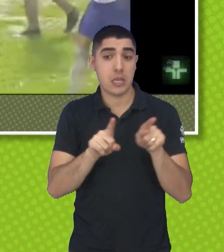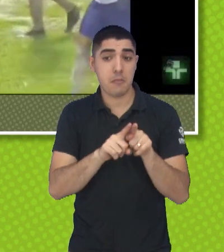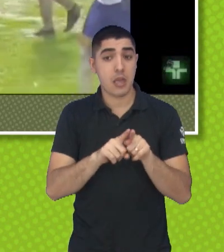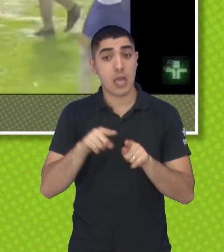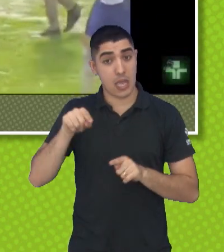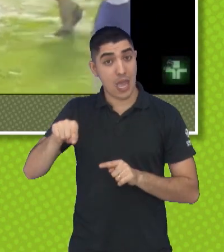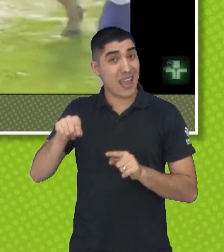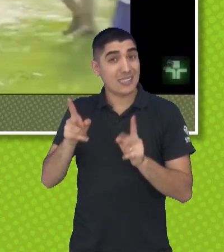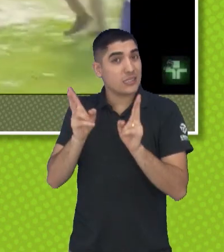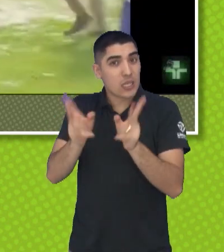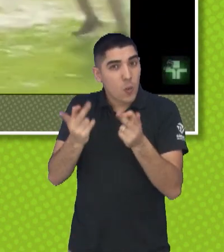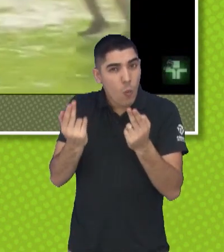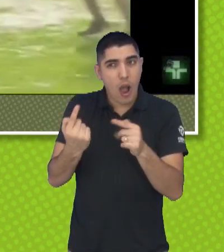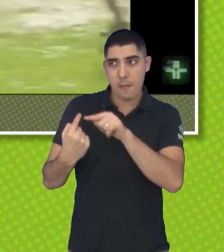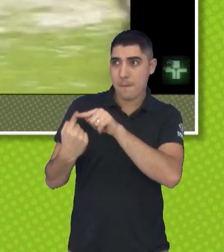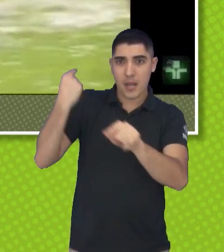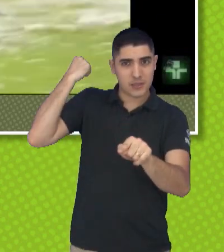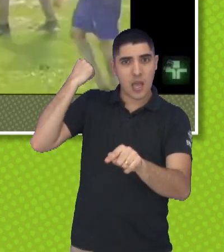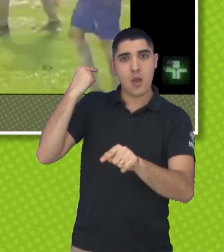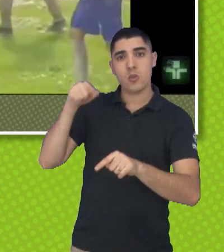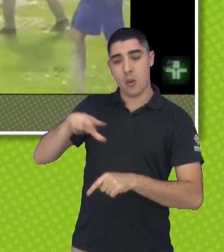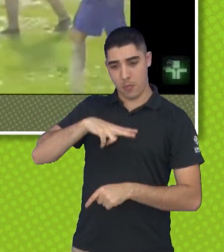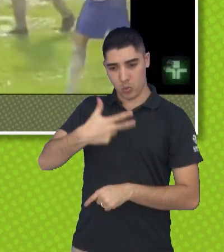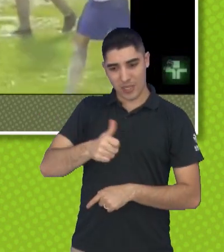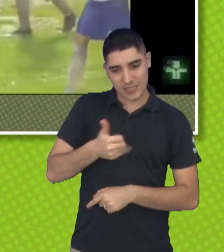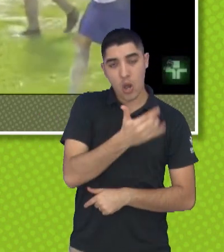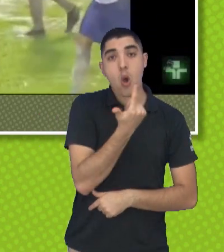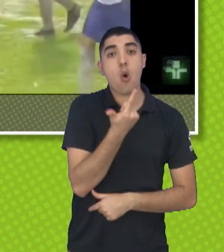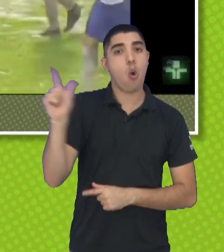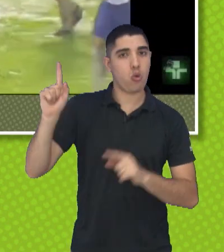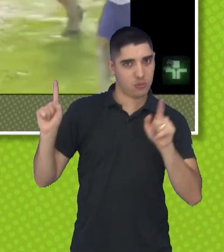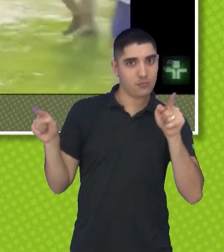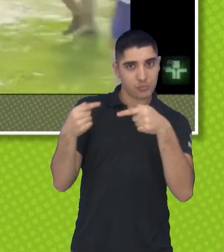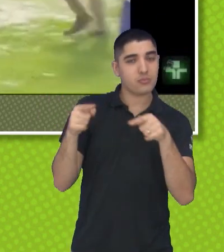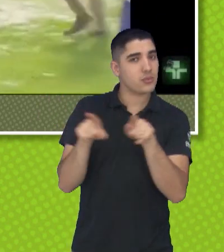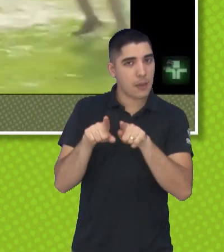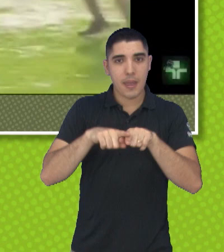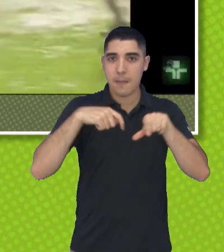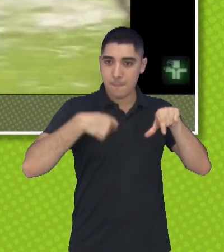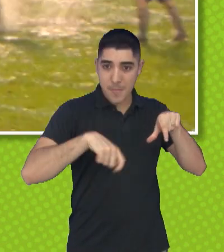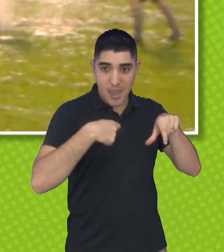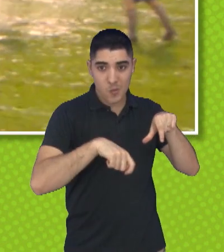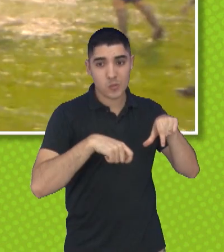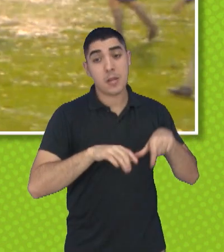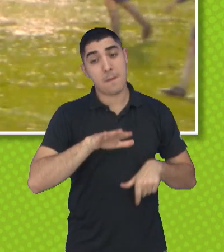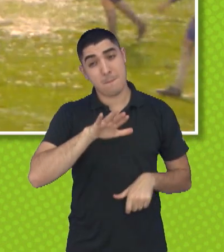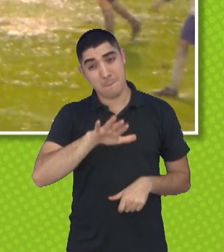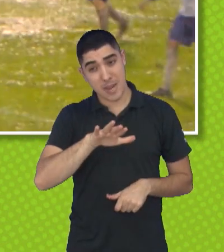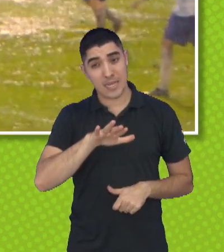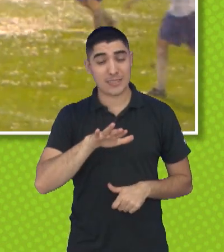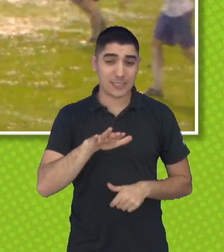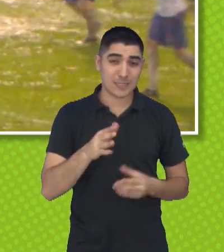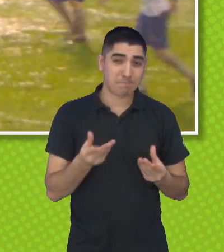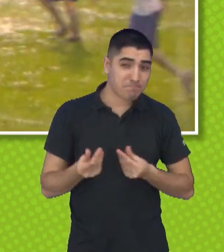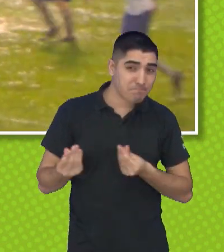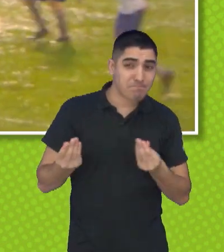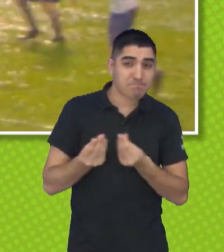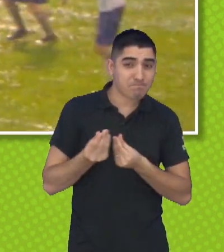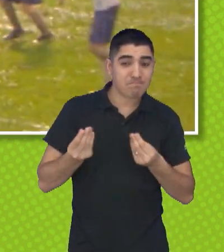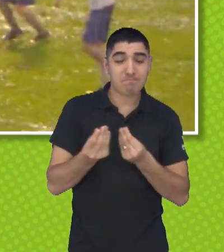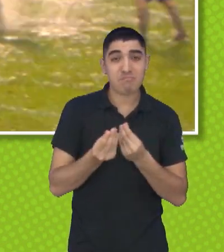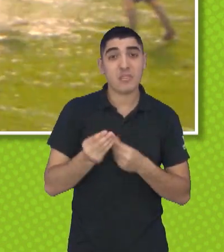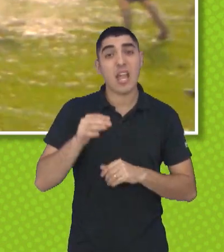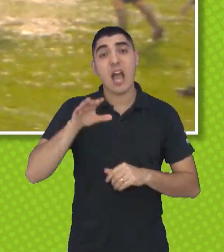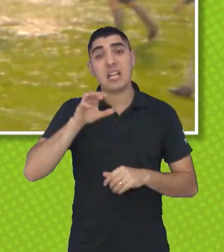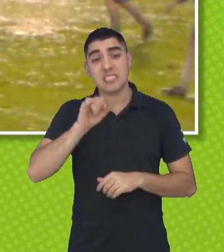área inclusive, para a Portuguesa Santista, que é aquele negócio, dá para marcar. Se marca, não dá para cornetar